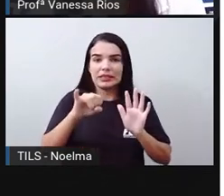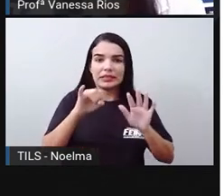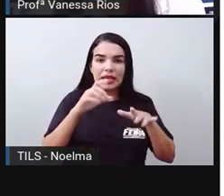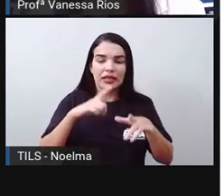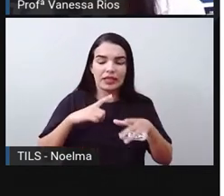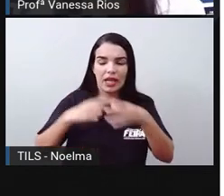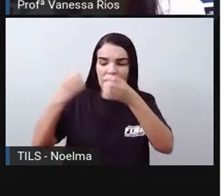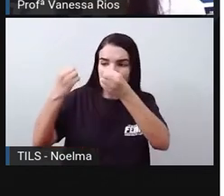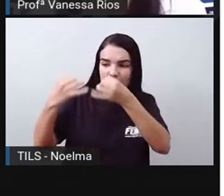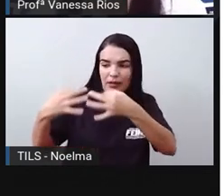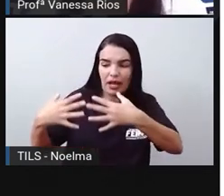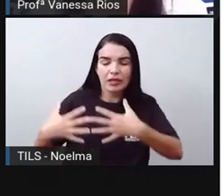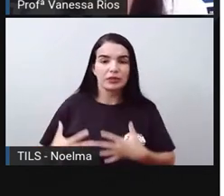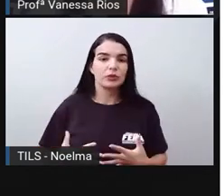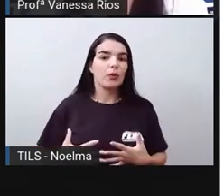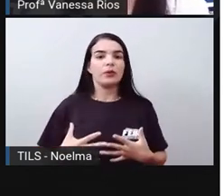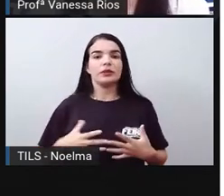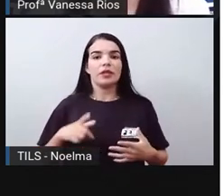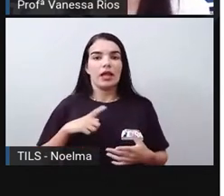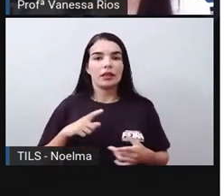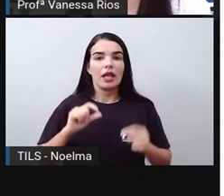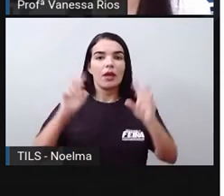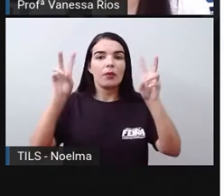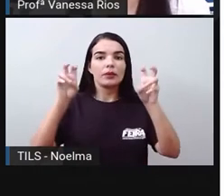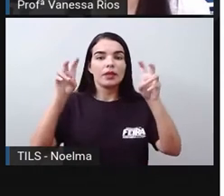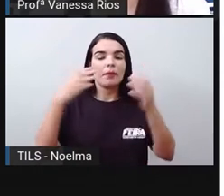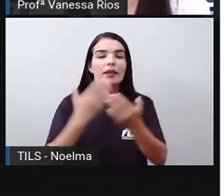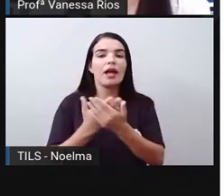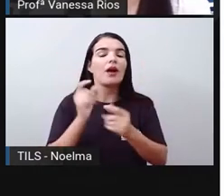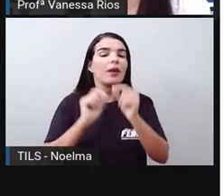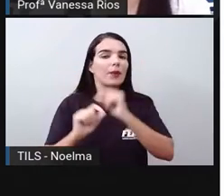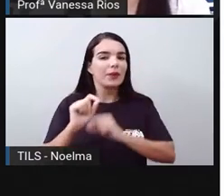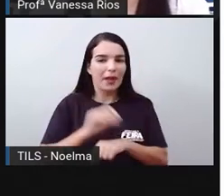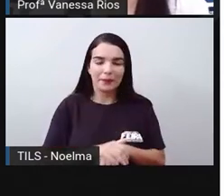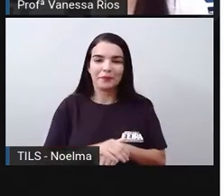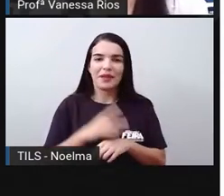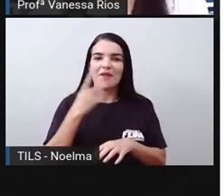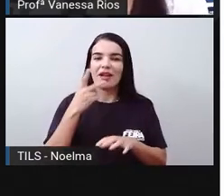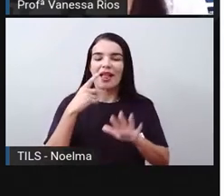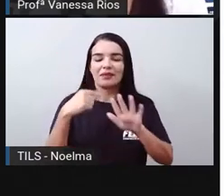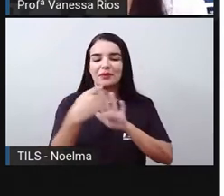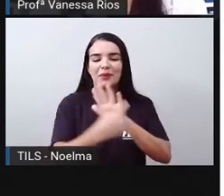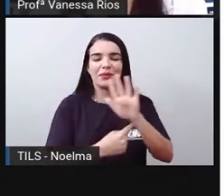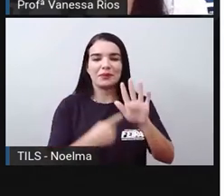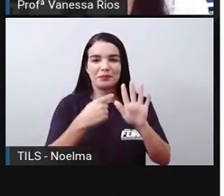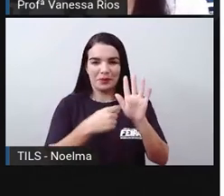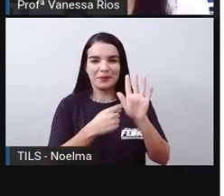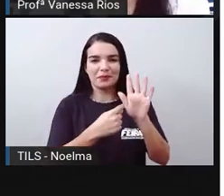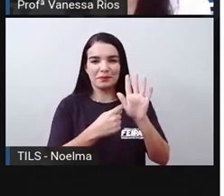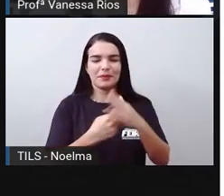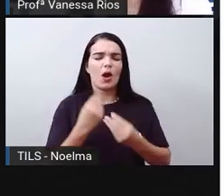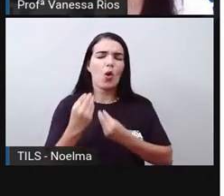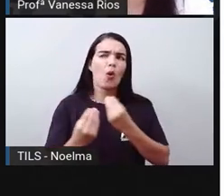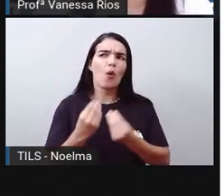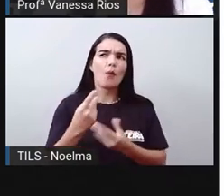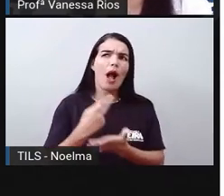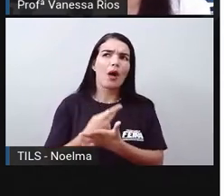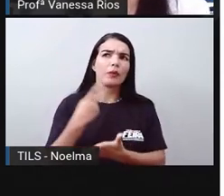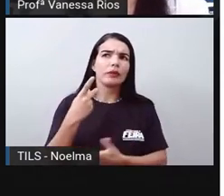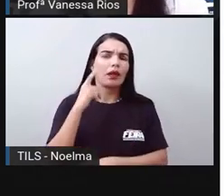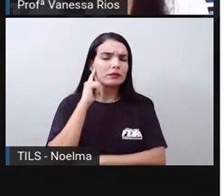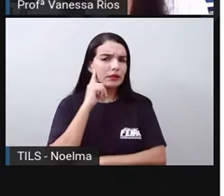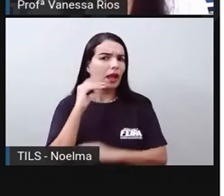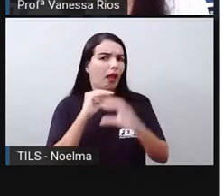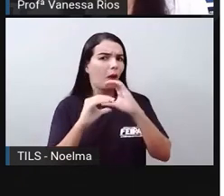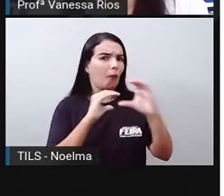Explicou aí que o tema da aula é justamente falar sobre as mãos. Como é que as mãos falam? Como é